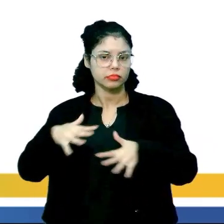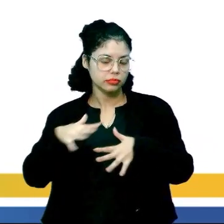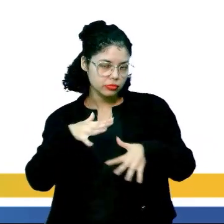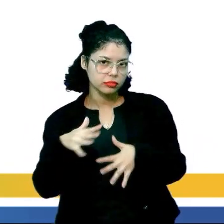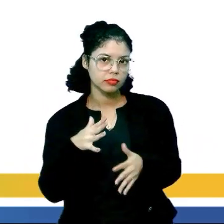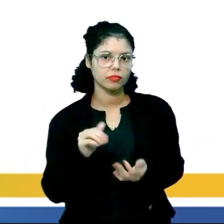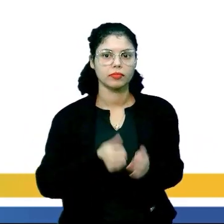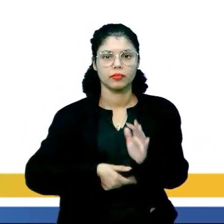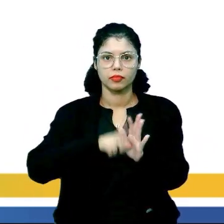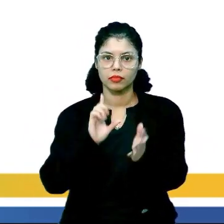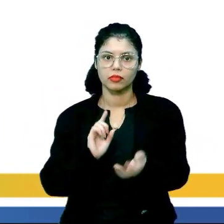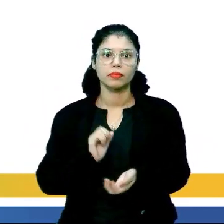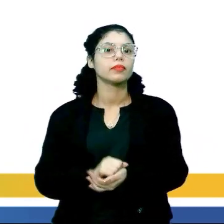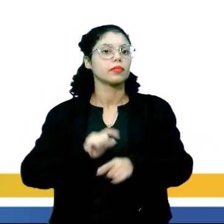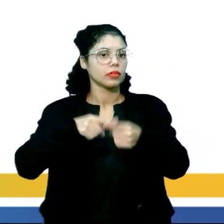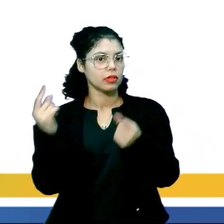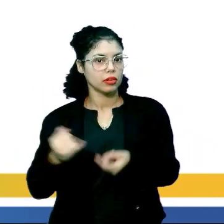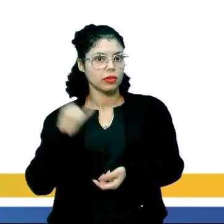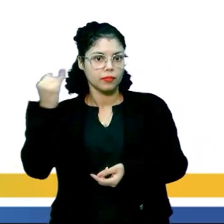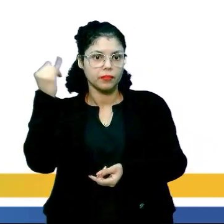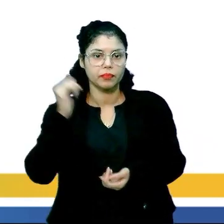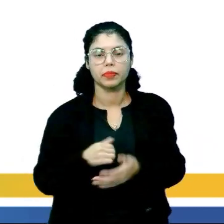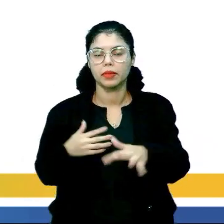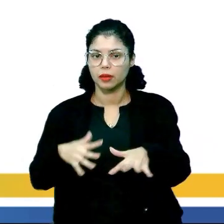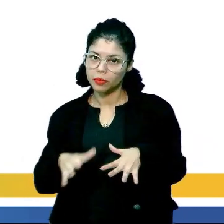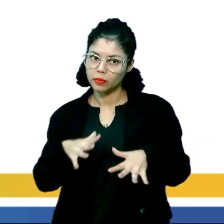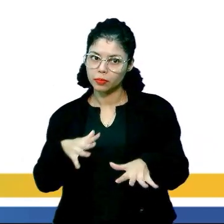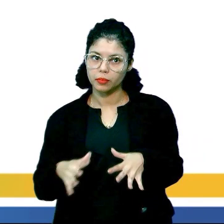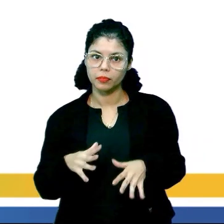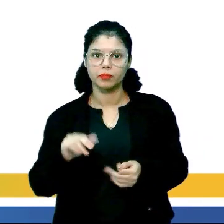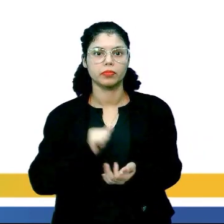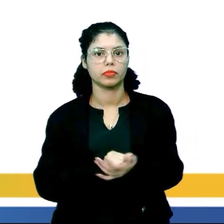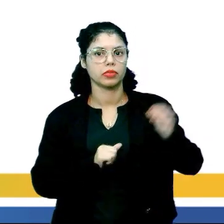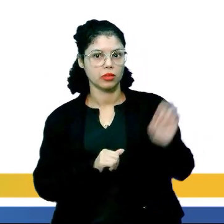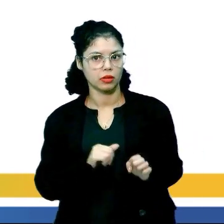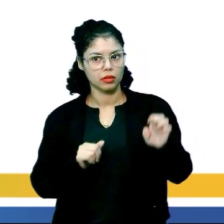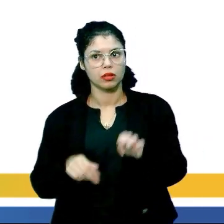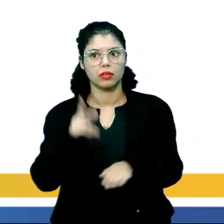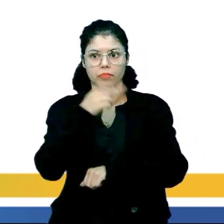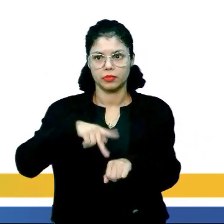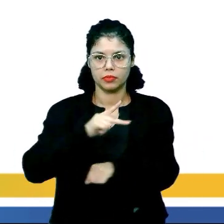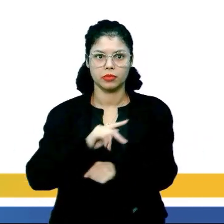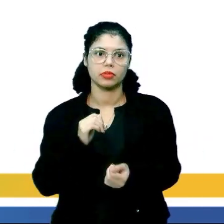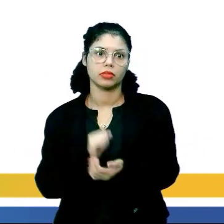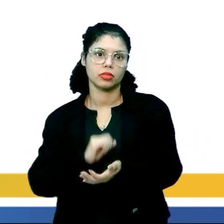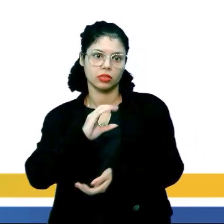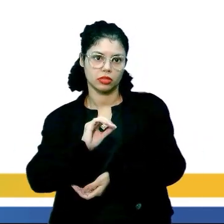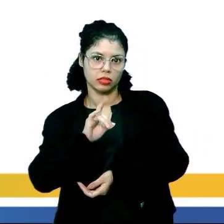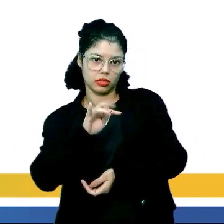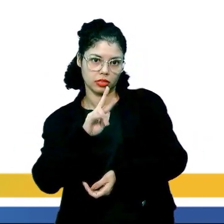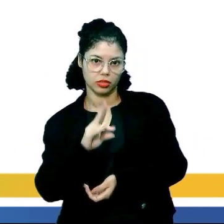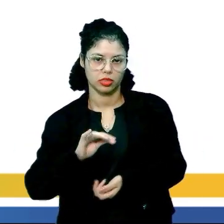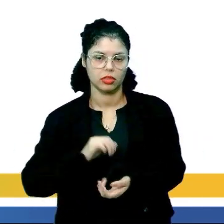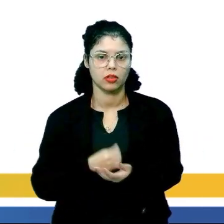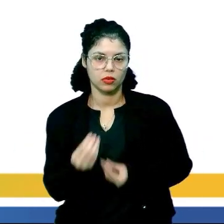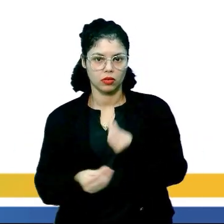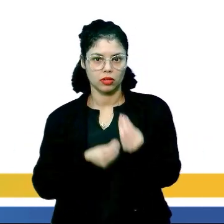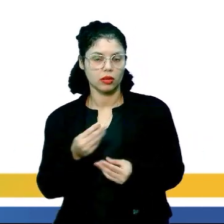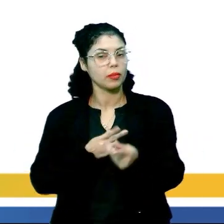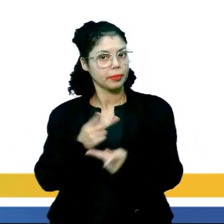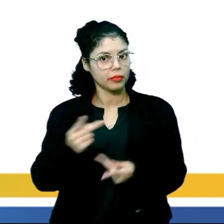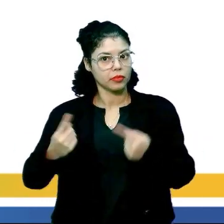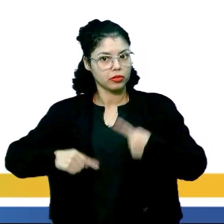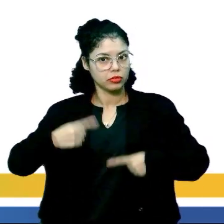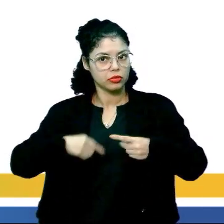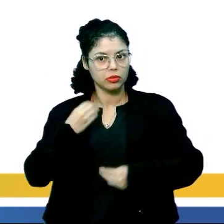movimento anteriormente, mas principalmente esses movimentos de esquerda nos países ocidentais, tanto no